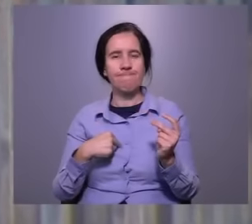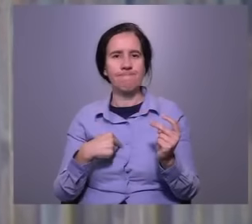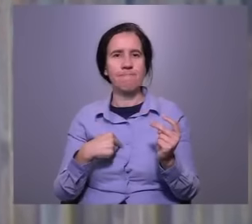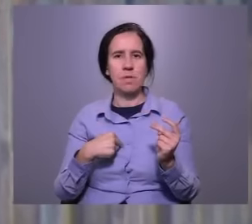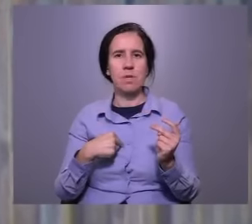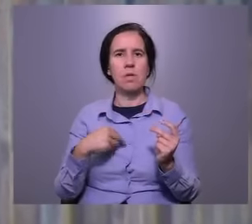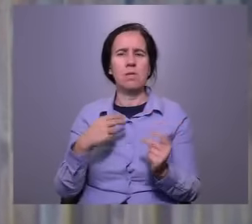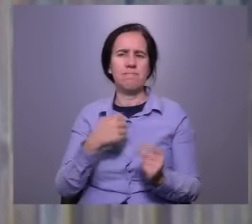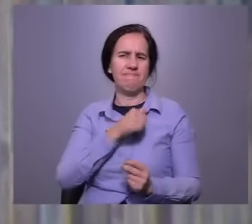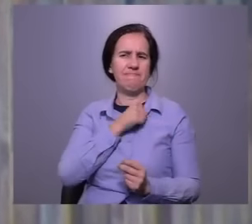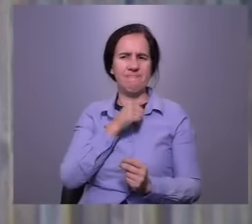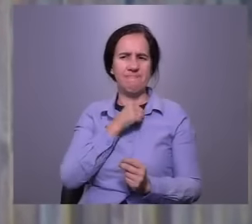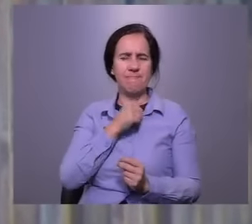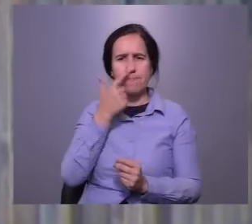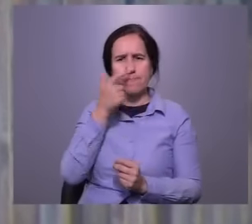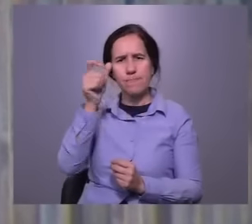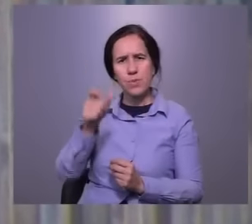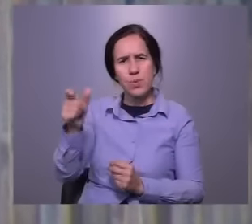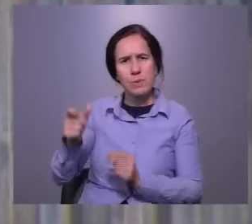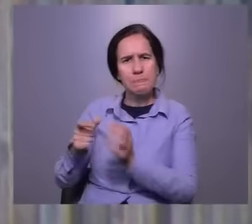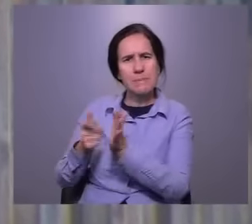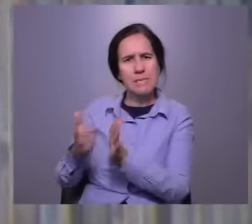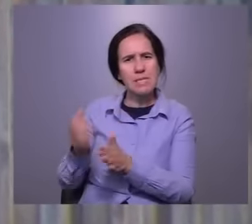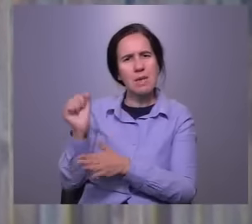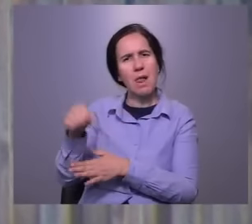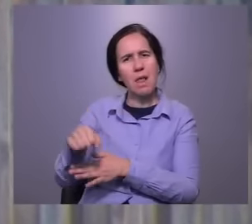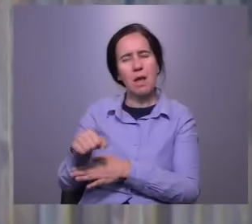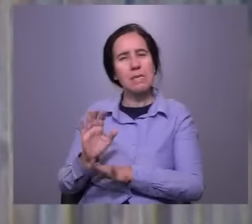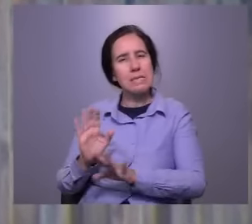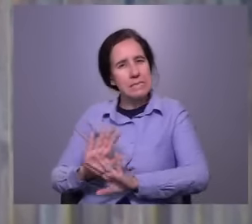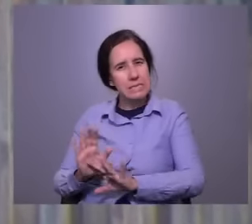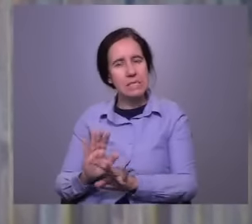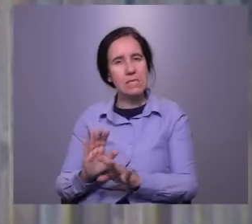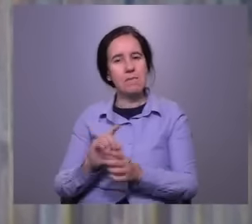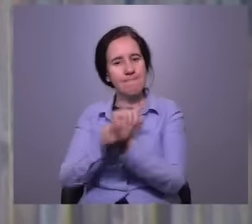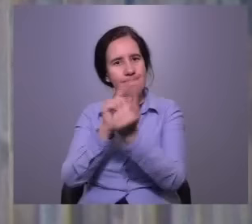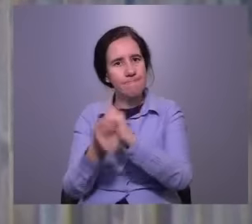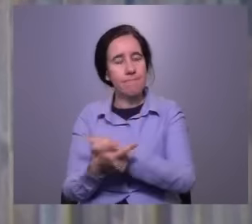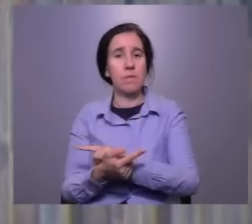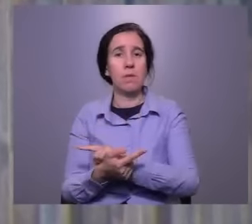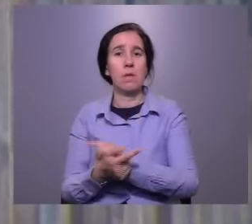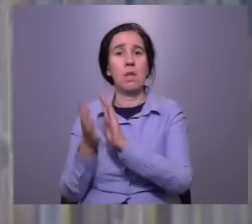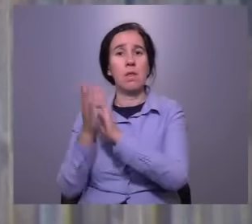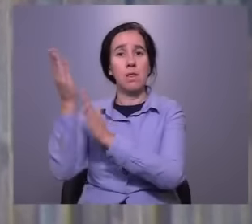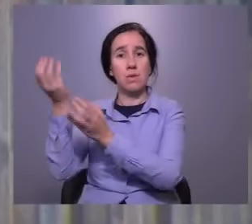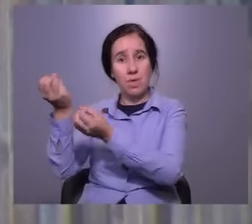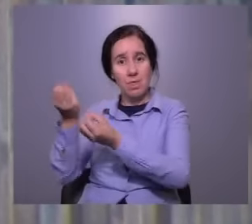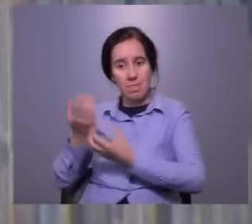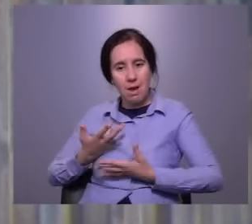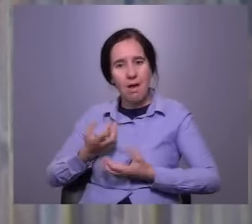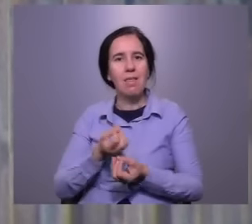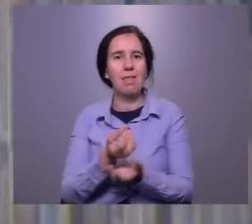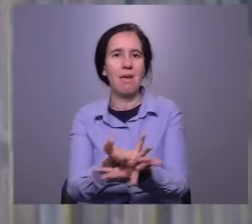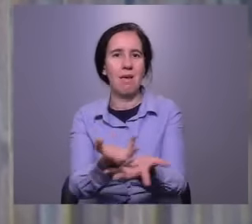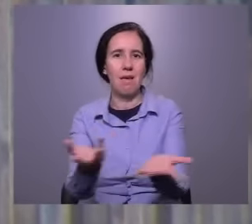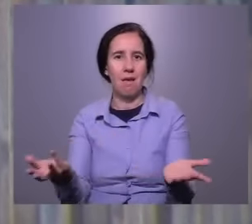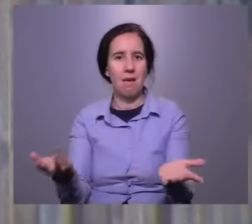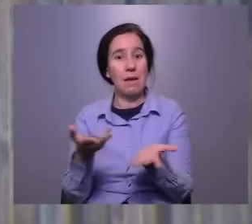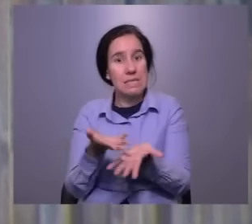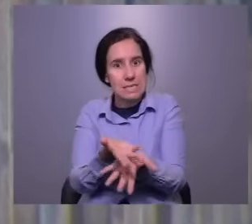multiplicação dos pães sugere, pois, que quando somos capazes de sair do nosso egoísmo, quando somos capazes